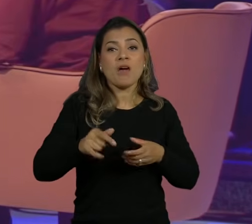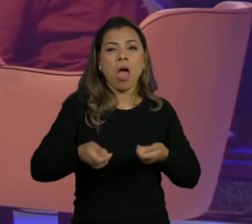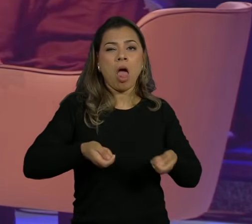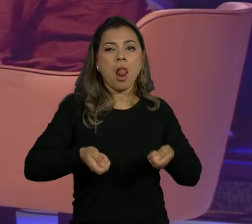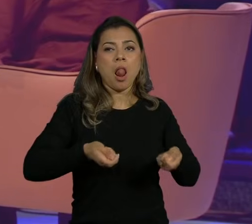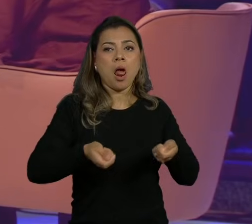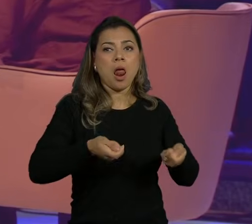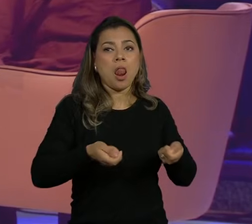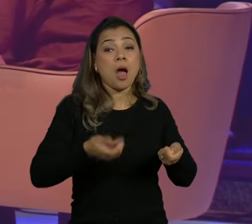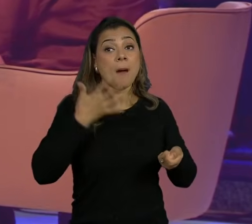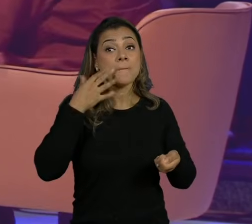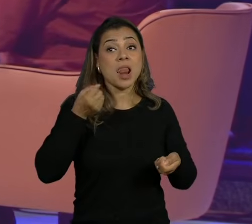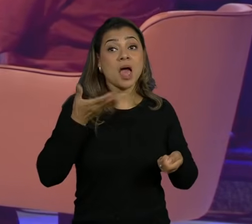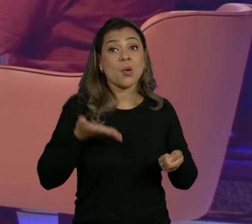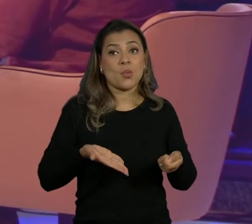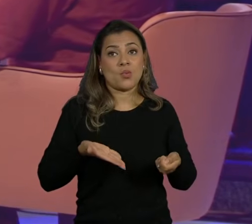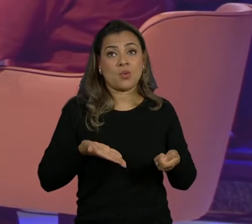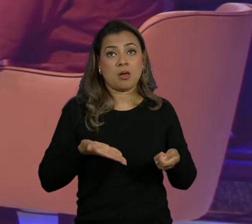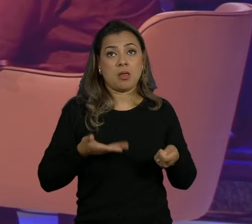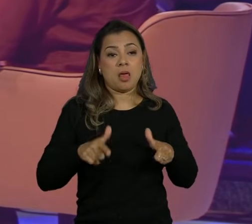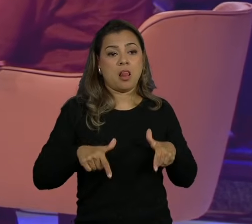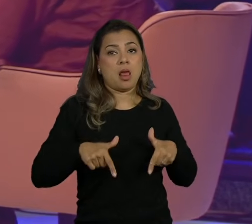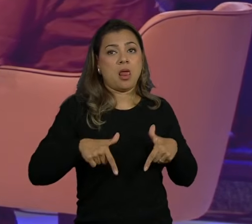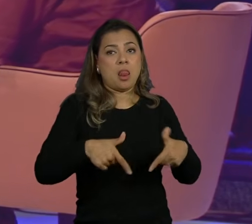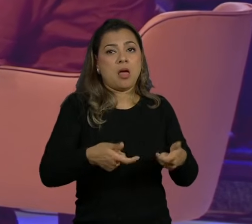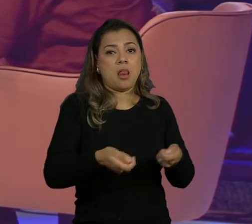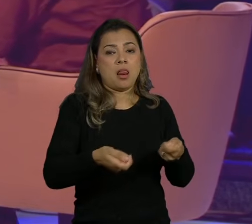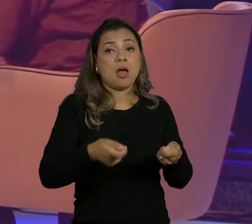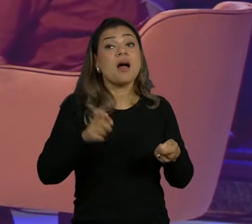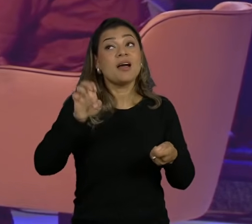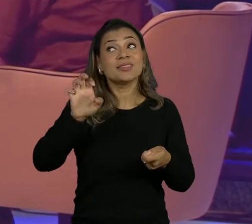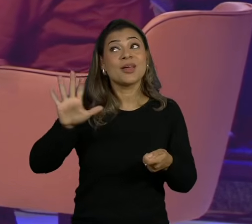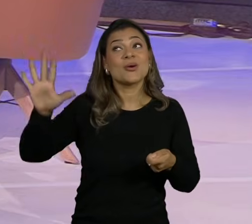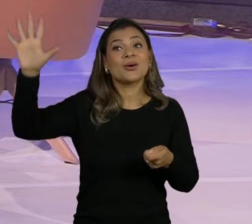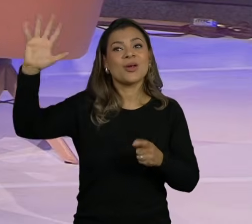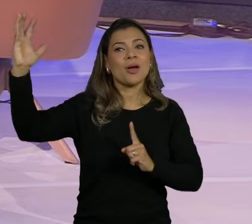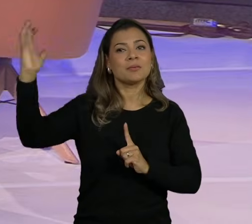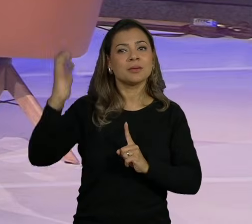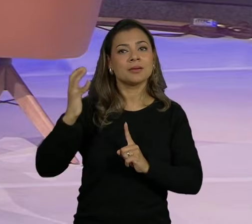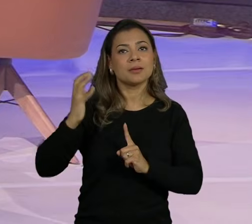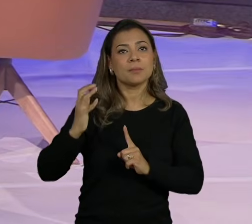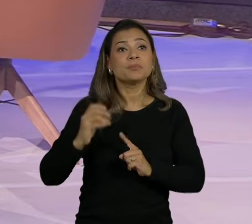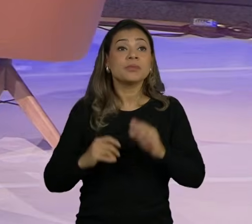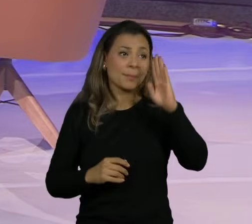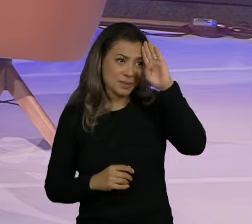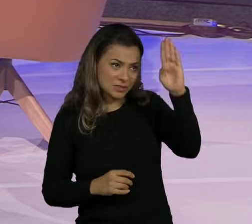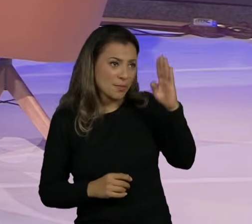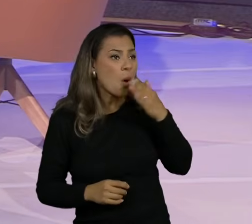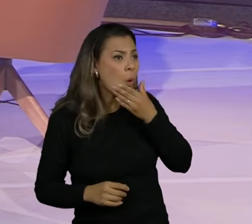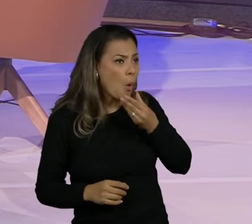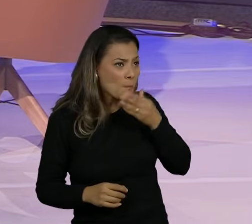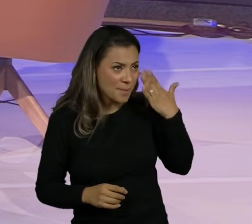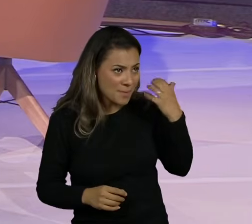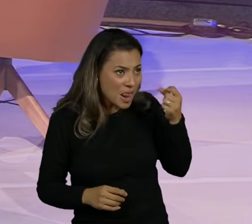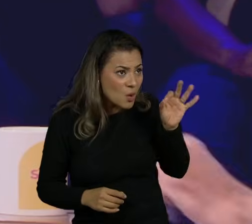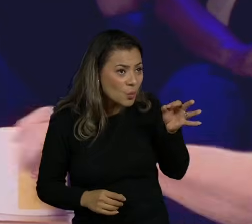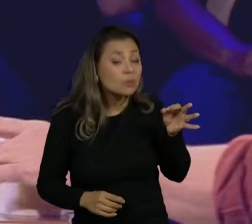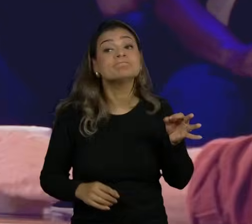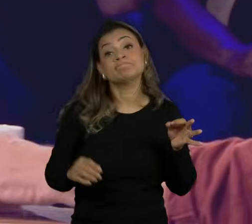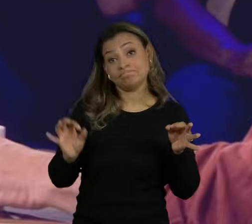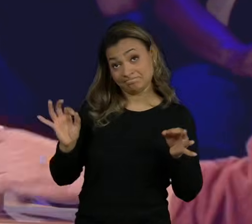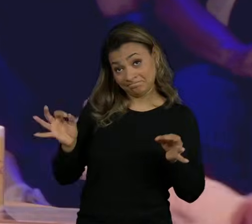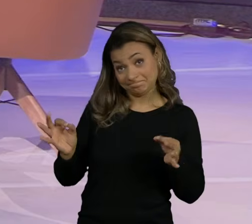pessoal é branco. Esse pessoal vem da Europa. Geralmente São Paulo, é homem, branco, homem. Exatamente isso. Né?